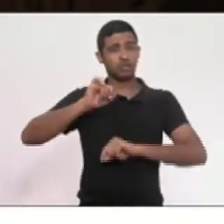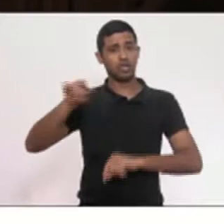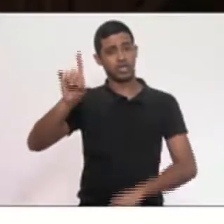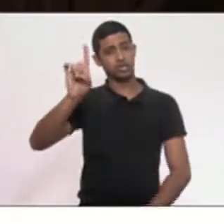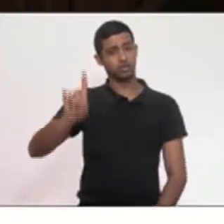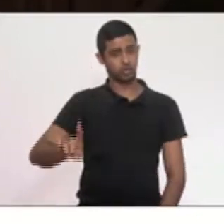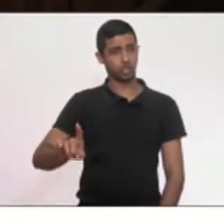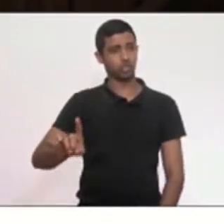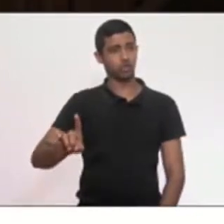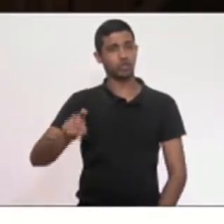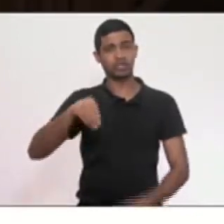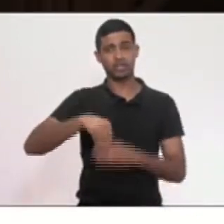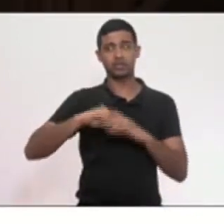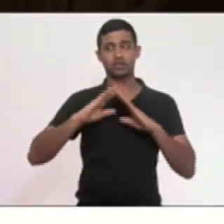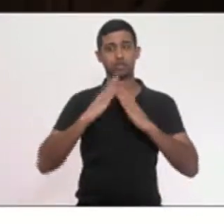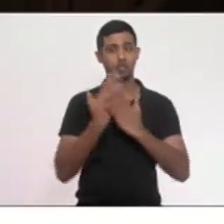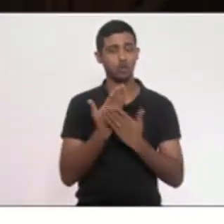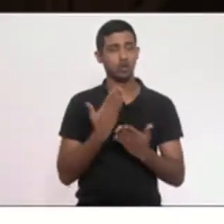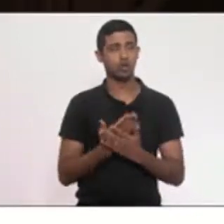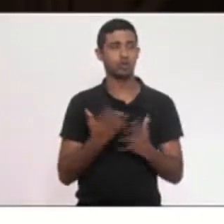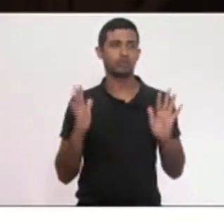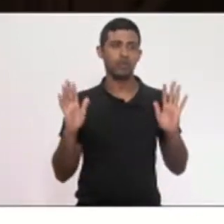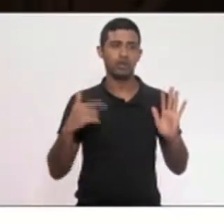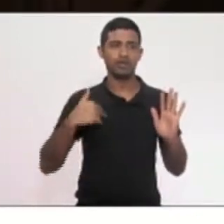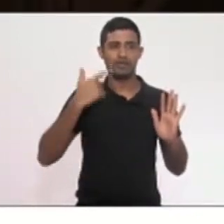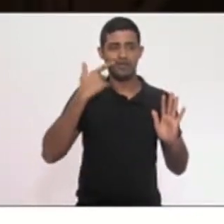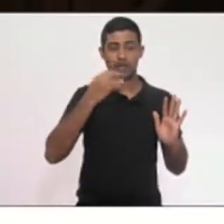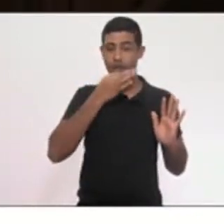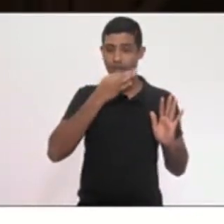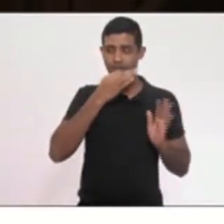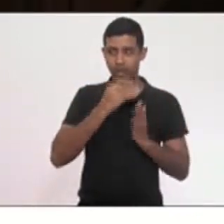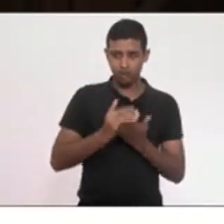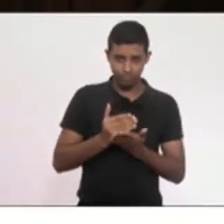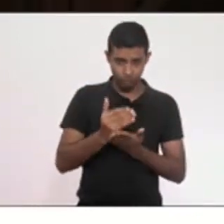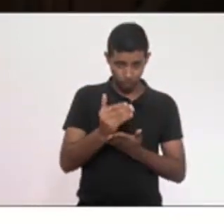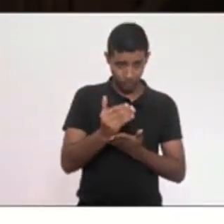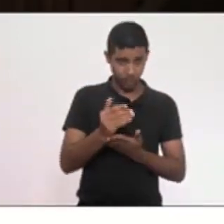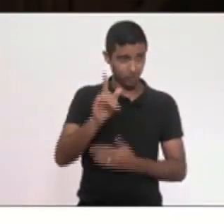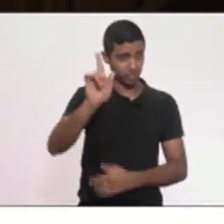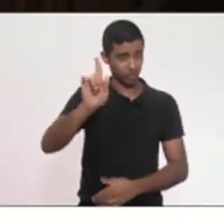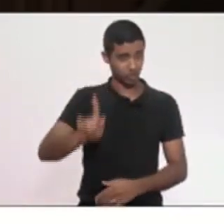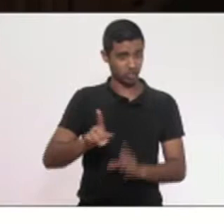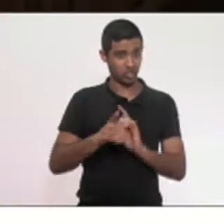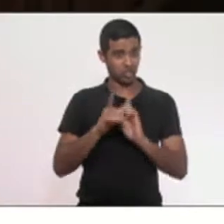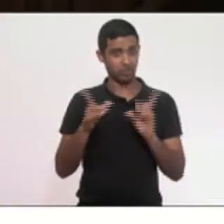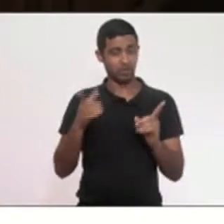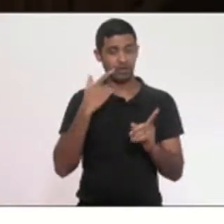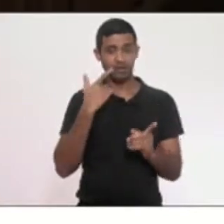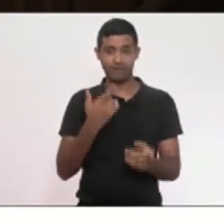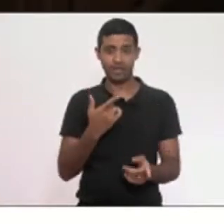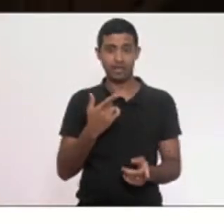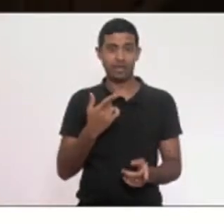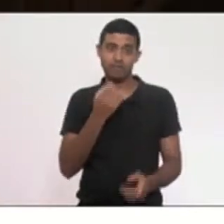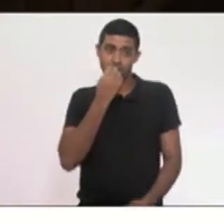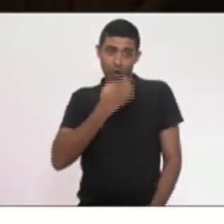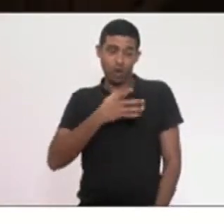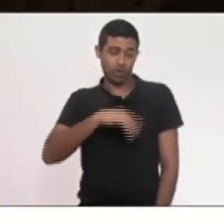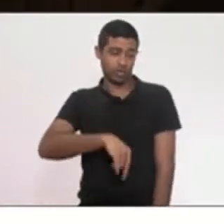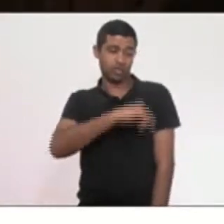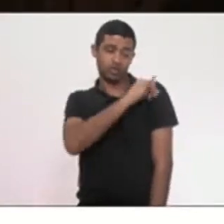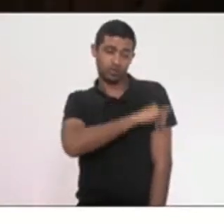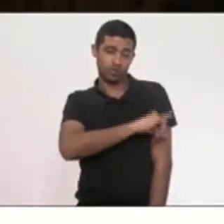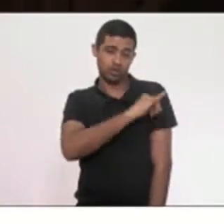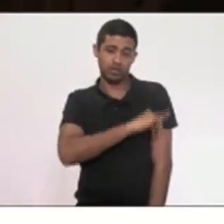suas comunidades escolares. Então, do ponto de vista do princípio da gestão democrática, infelizmente no Rio de Janeiro, nós